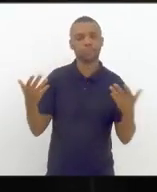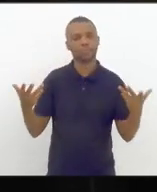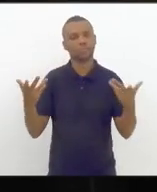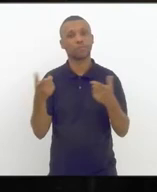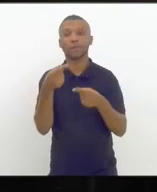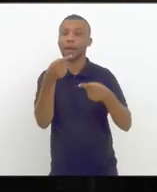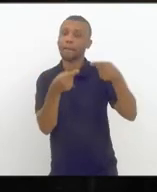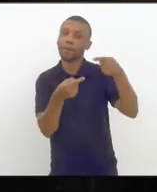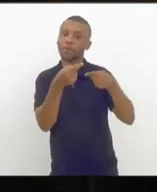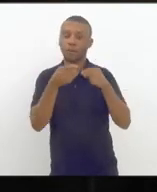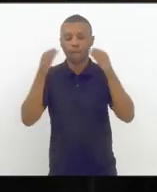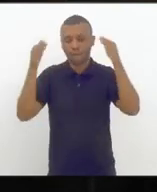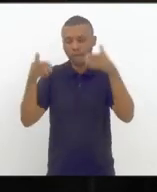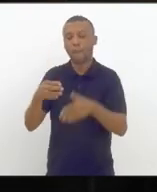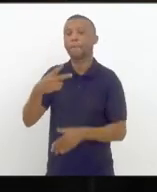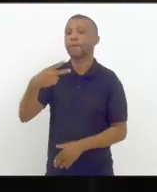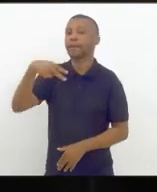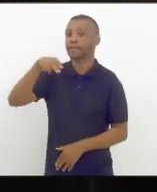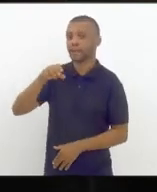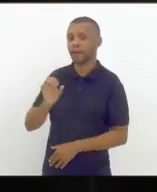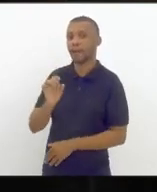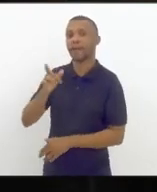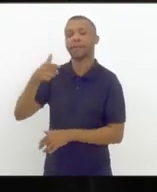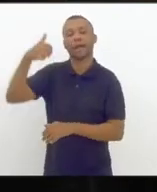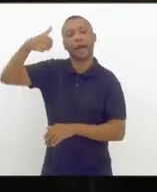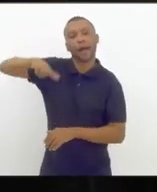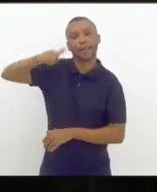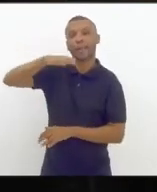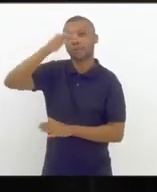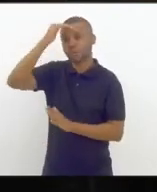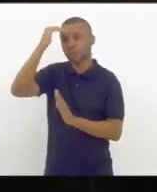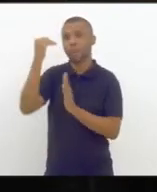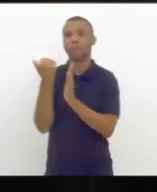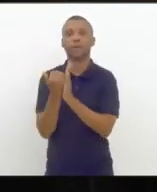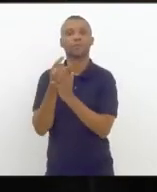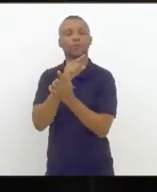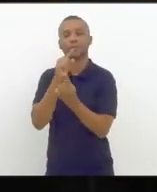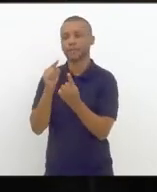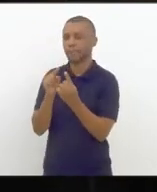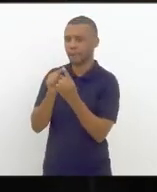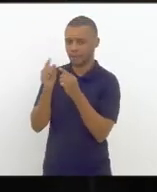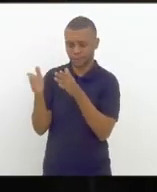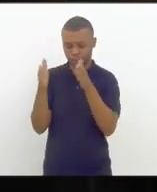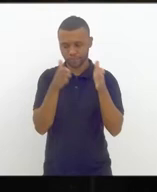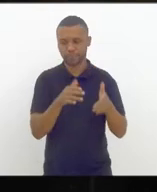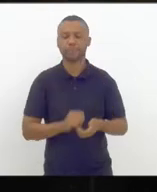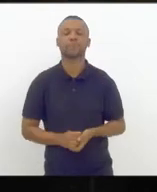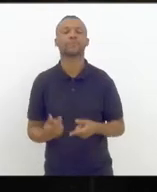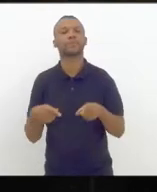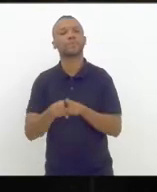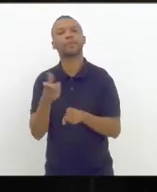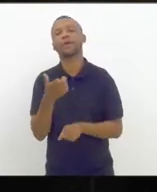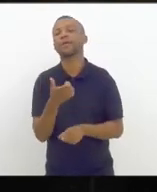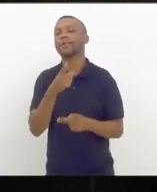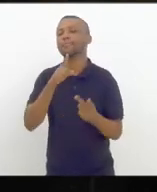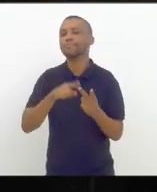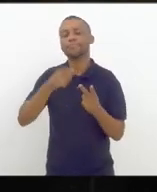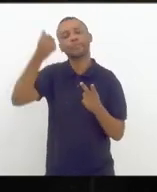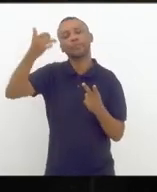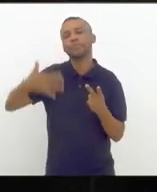aqui no caso do pne na análise do cumprimento das metas queria também ressaltar que isso